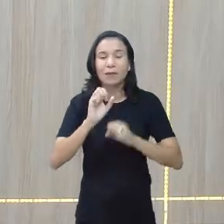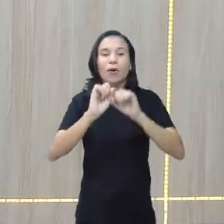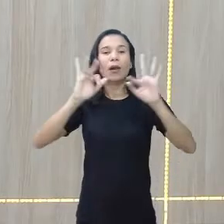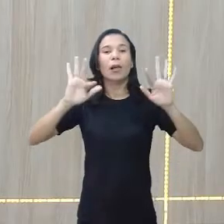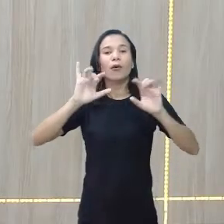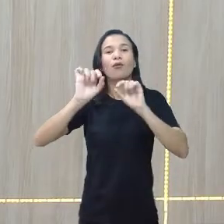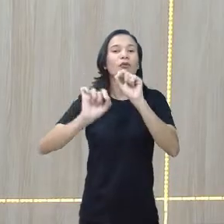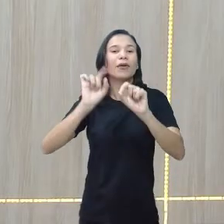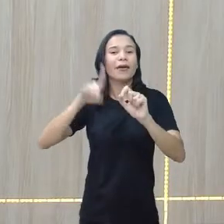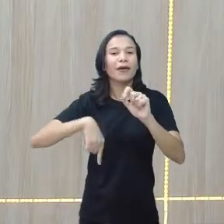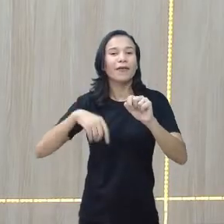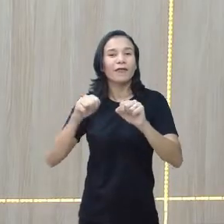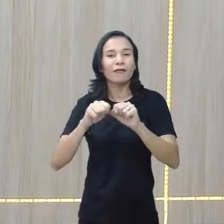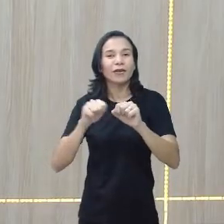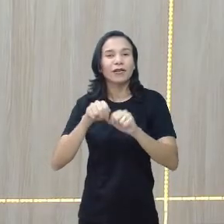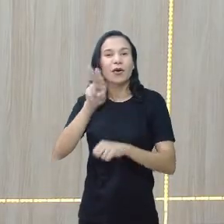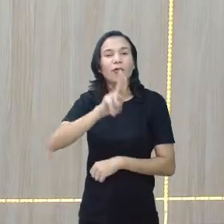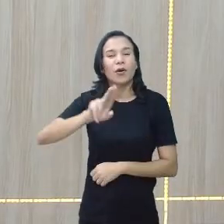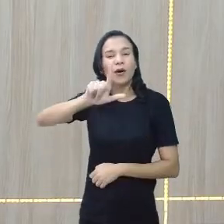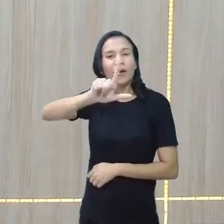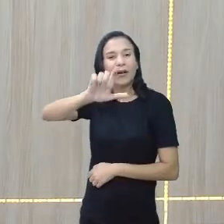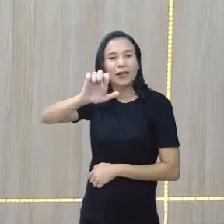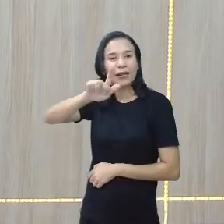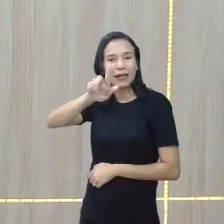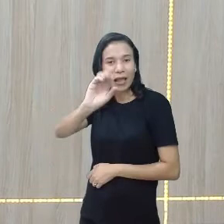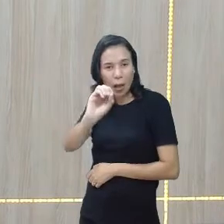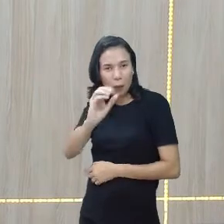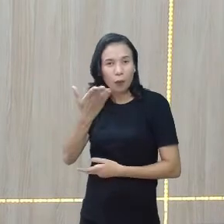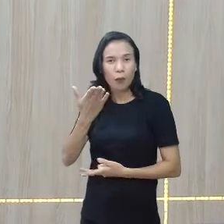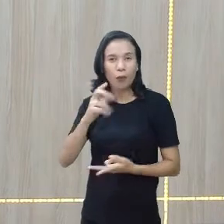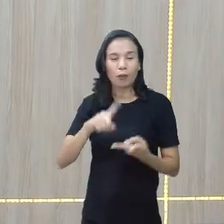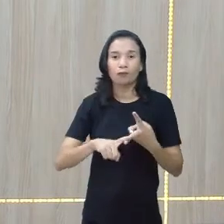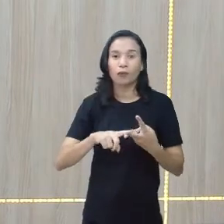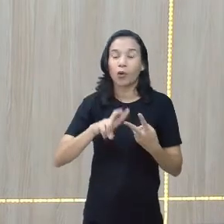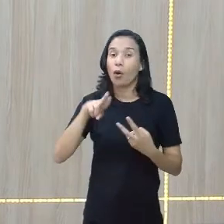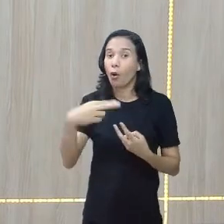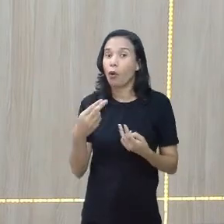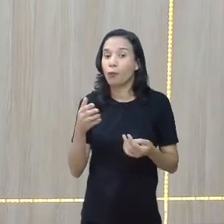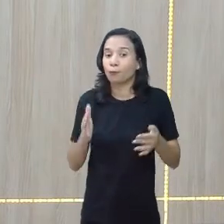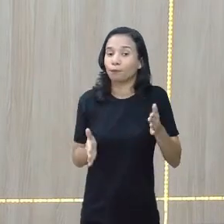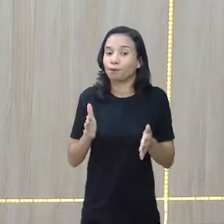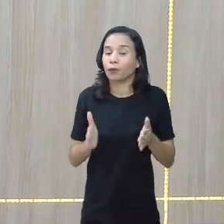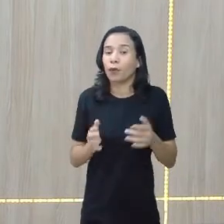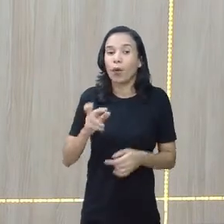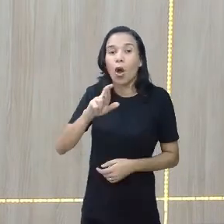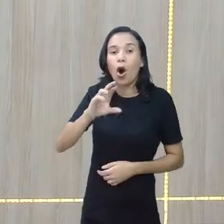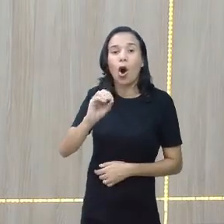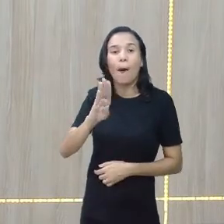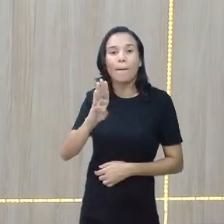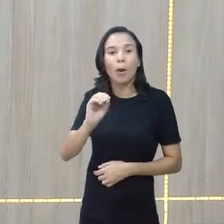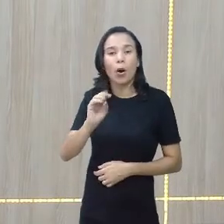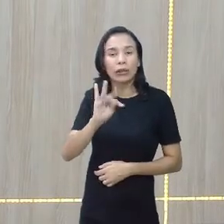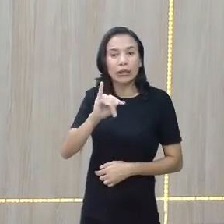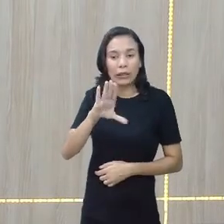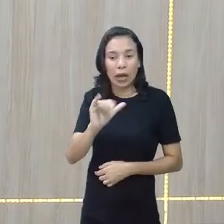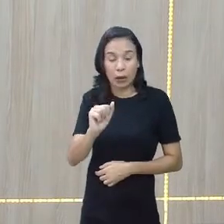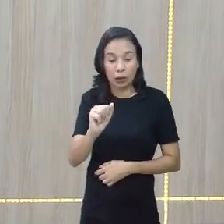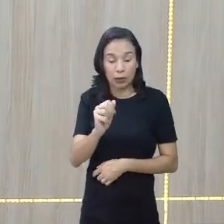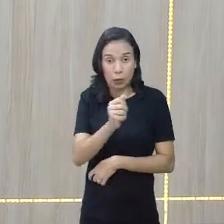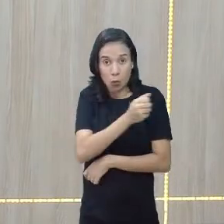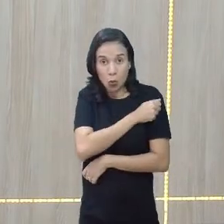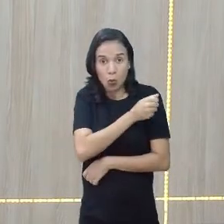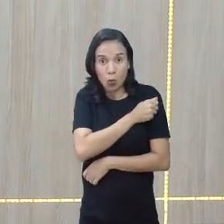trabalho que se faz com o Lego, é o trabalho que se faz com robótica, né? Quando o estudante contempla o